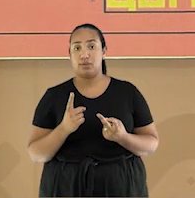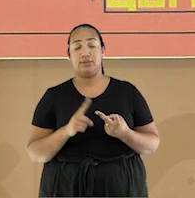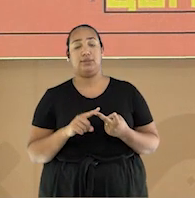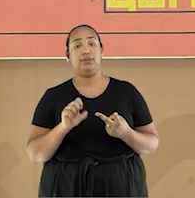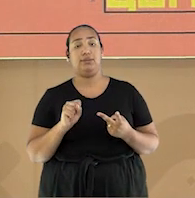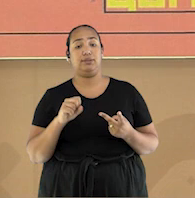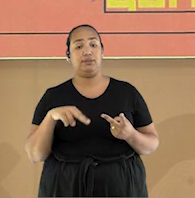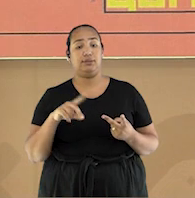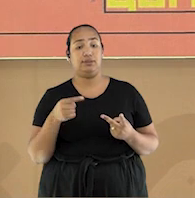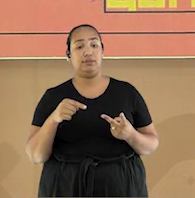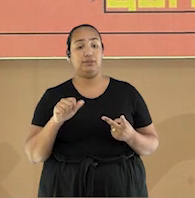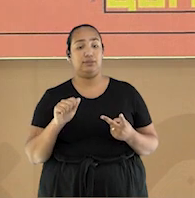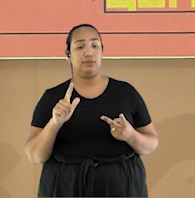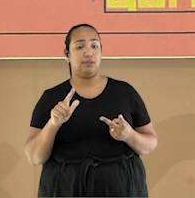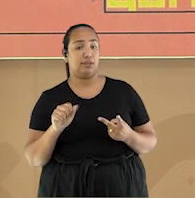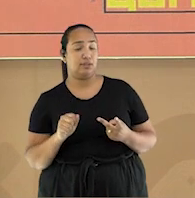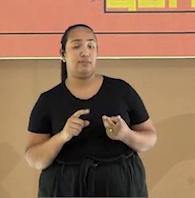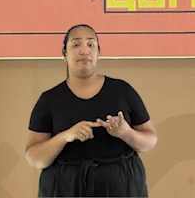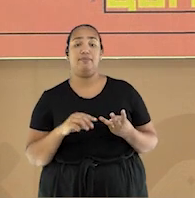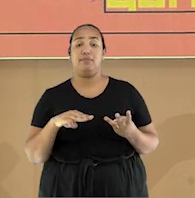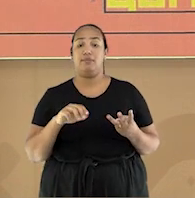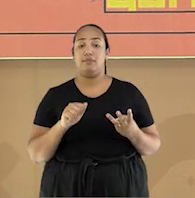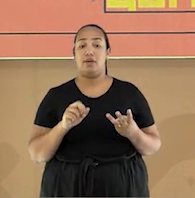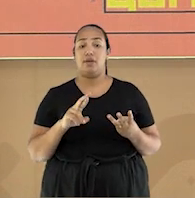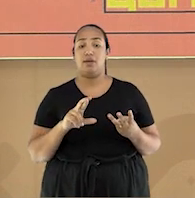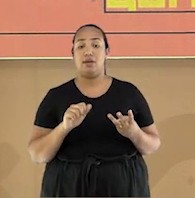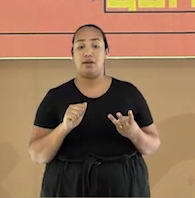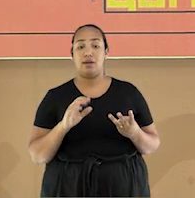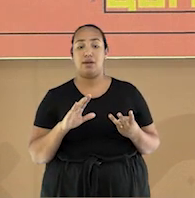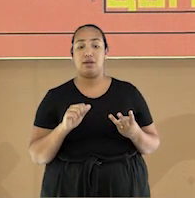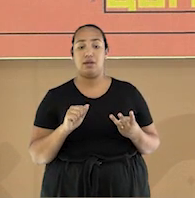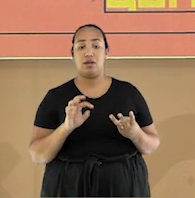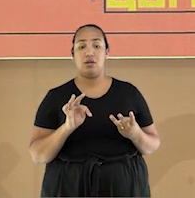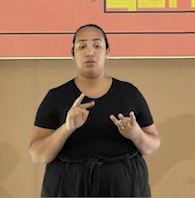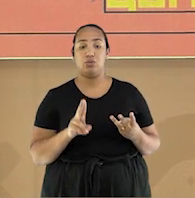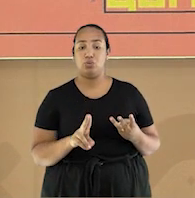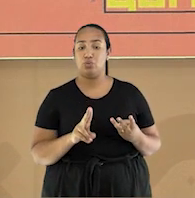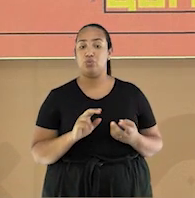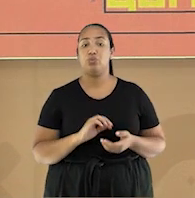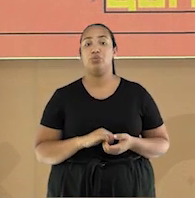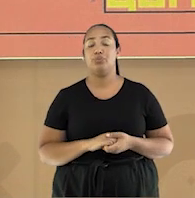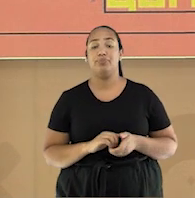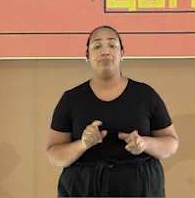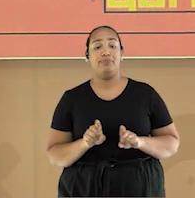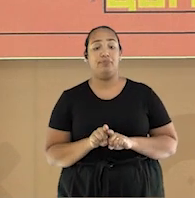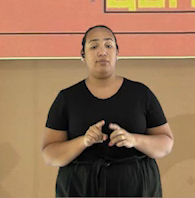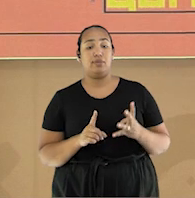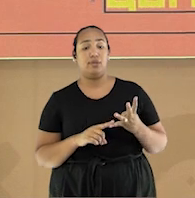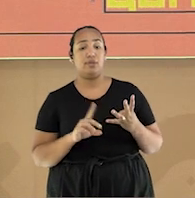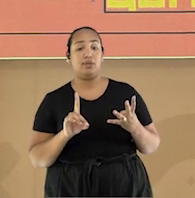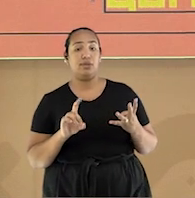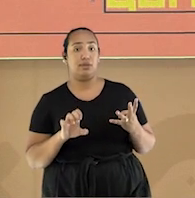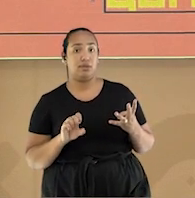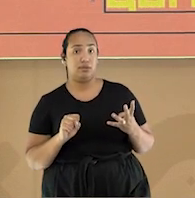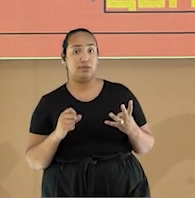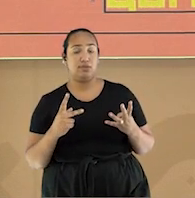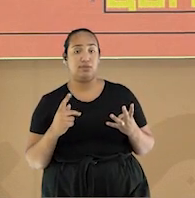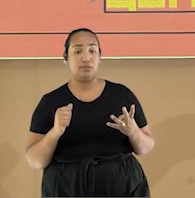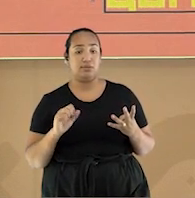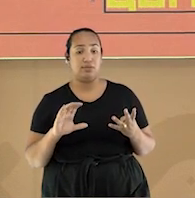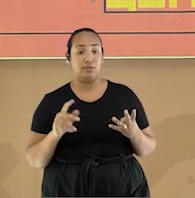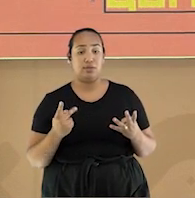pipoca, maracatu, baiano. Aqui nós podemos ver também despacho, aqui podemos ver a